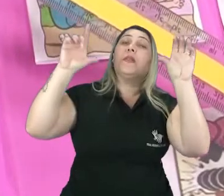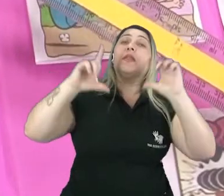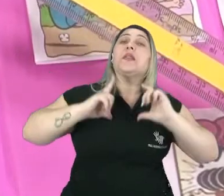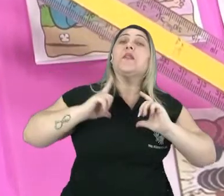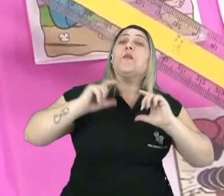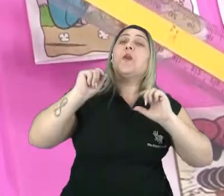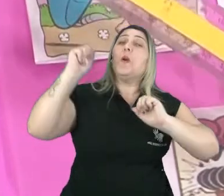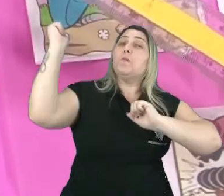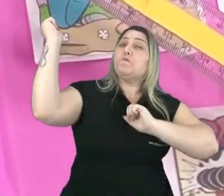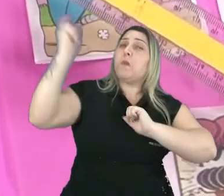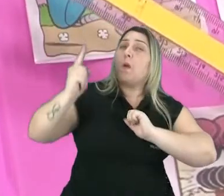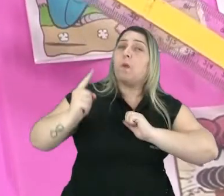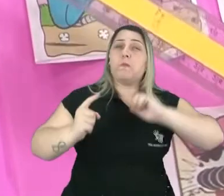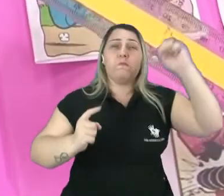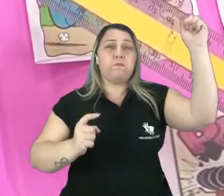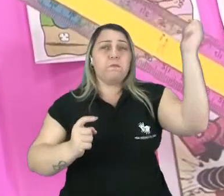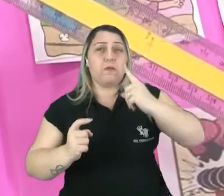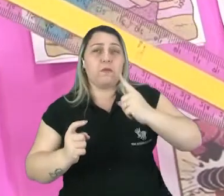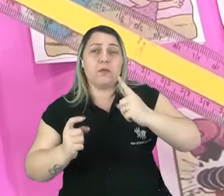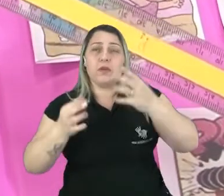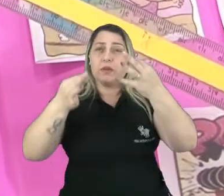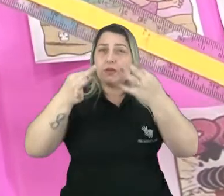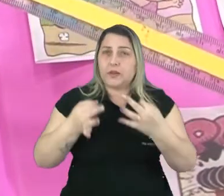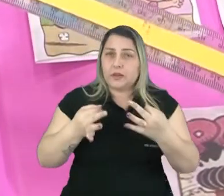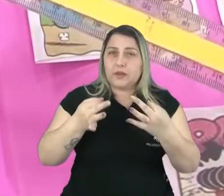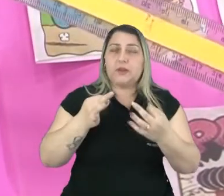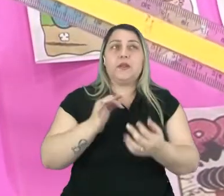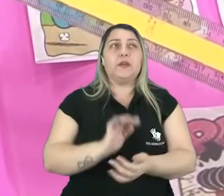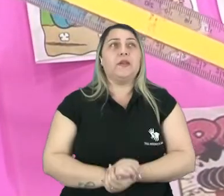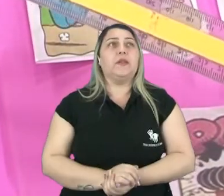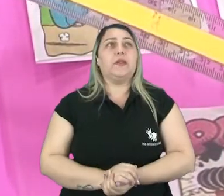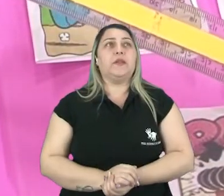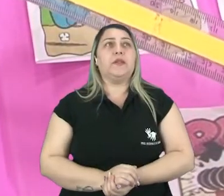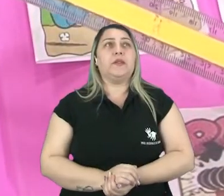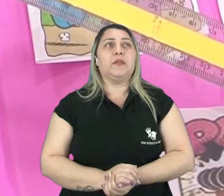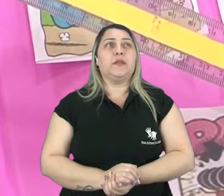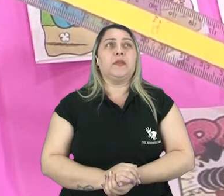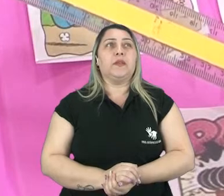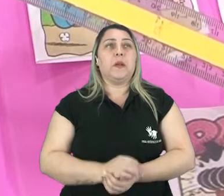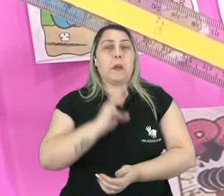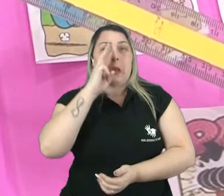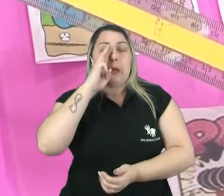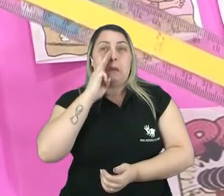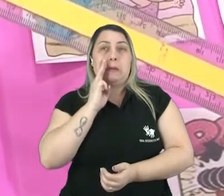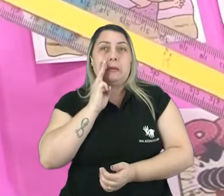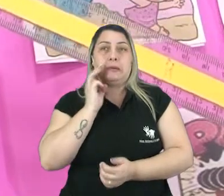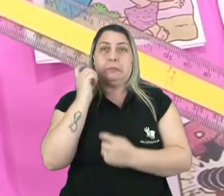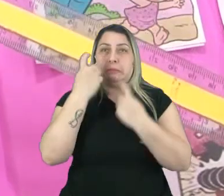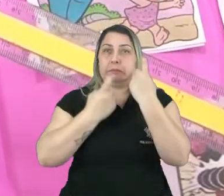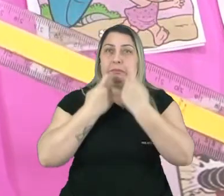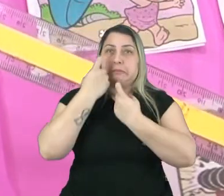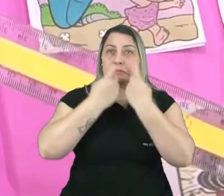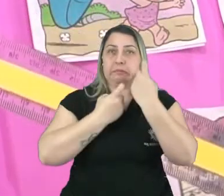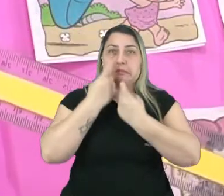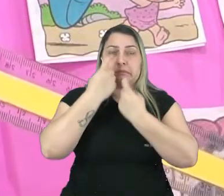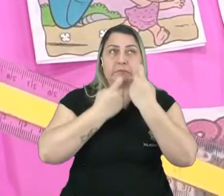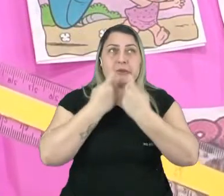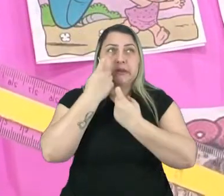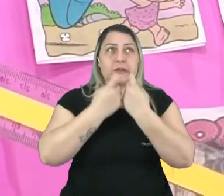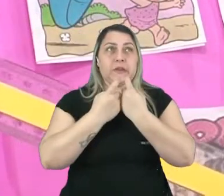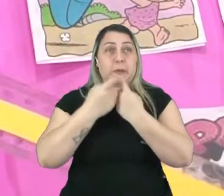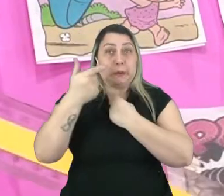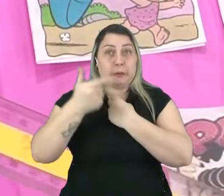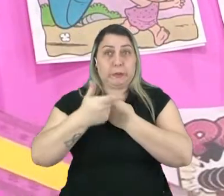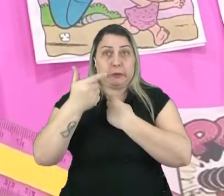teve o quê? Um trovão, certo? Aqui, Cascão já ficou o quê? Bem preocupado. Vamos descobrir aqui